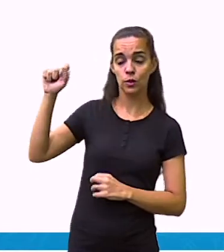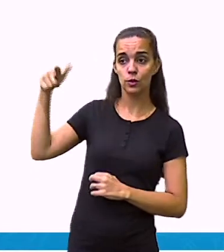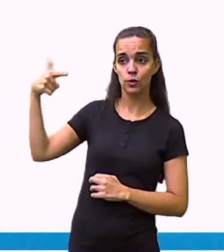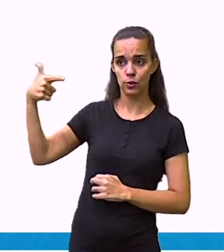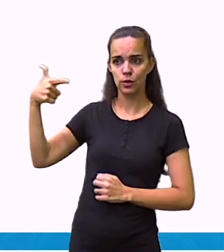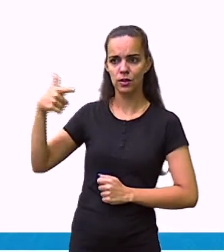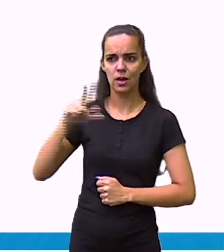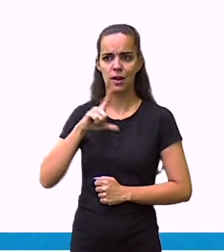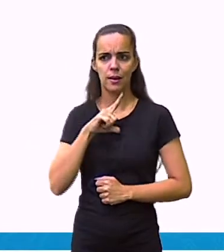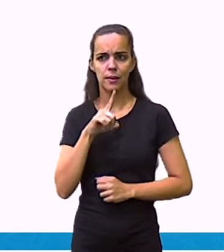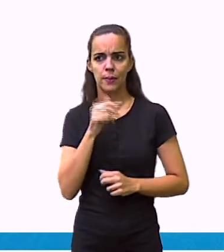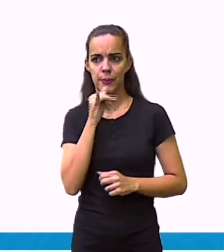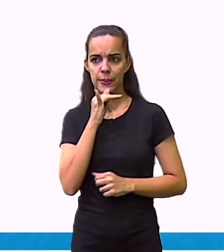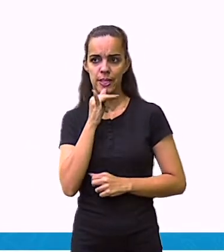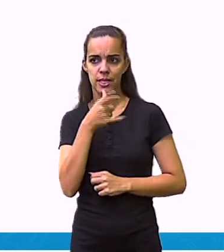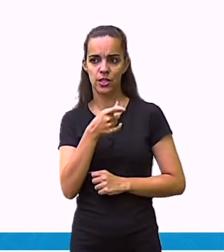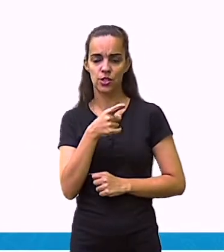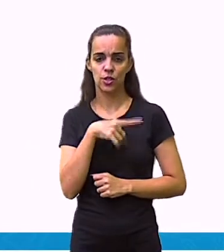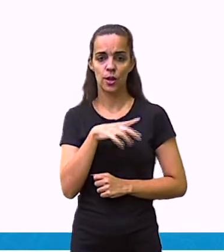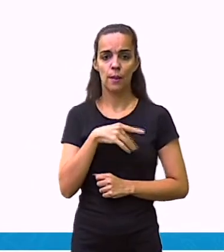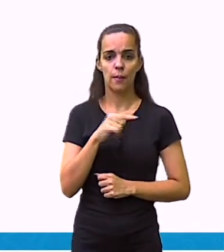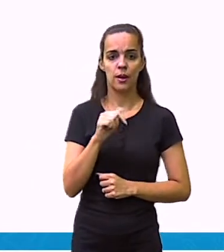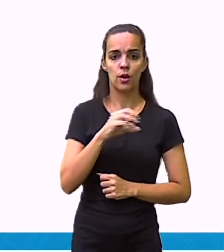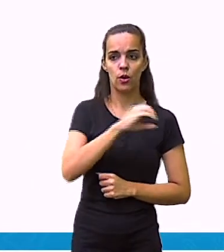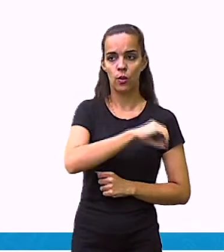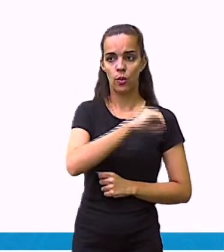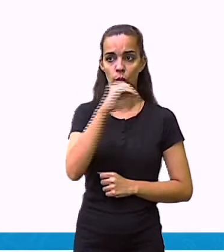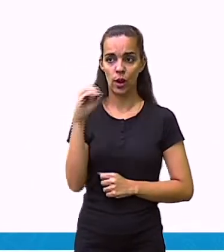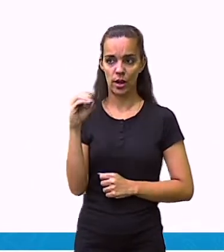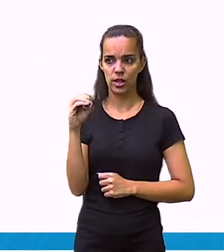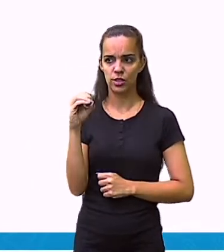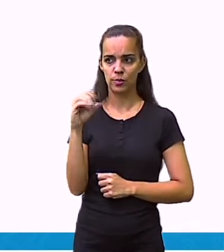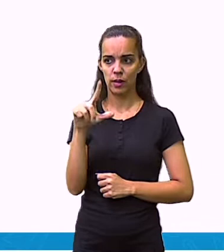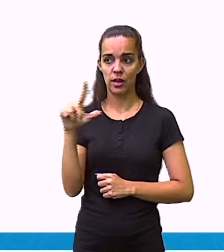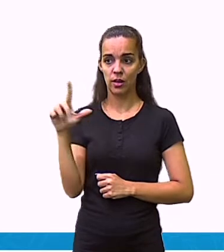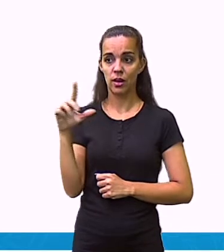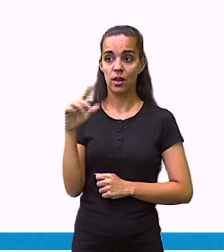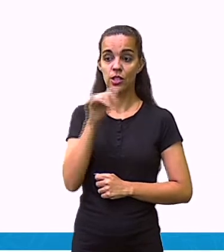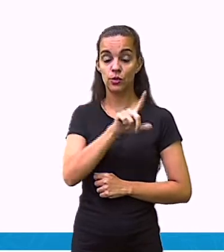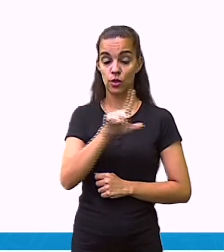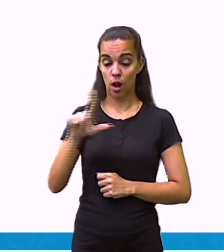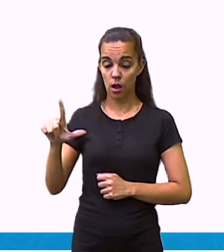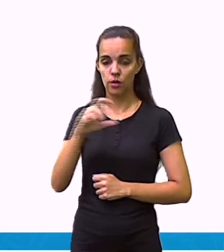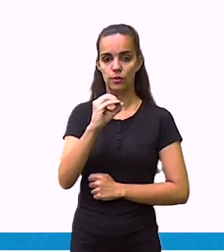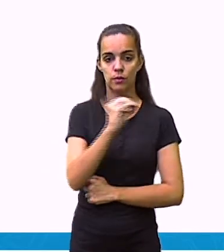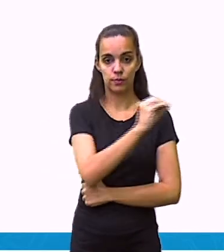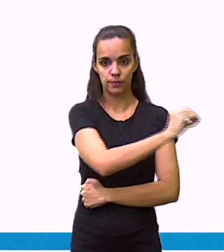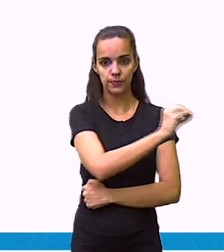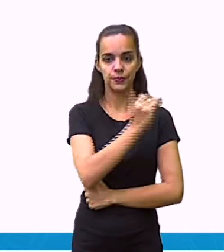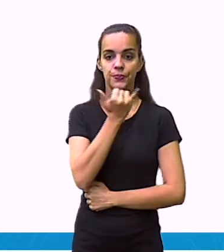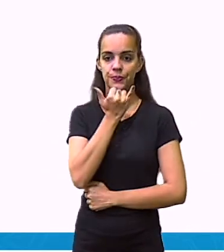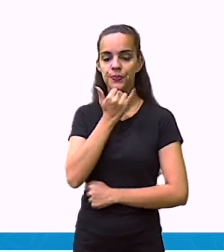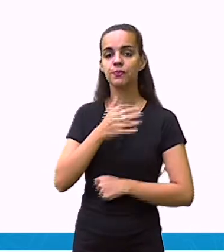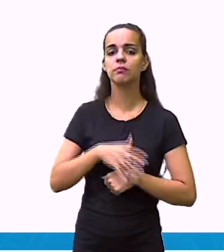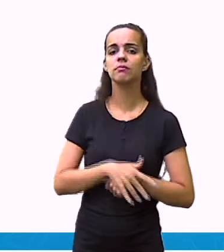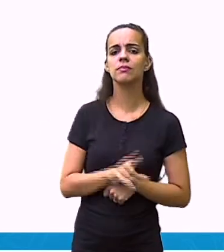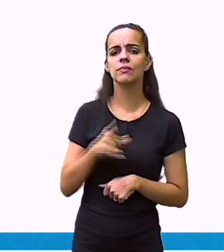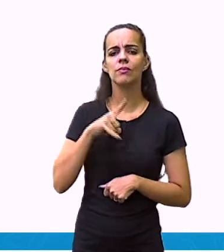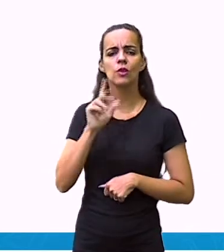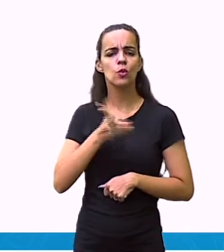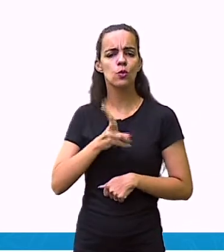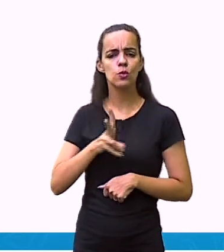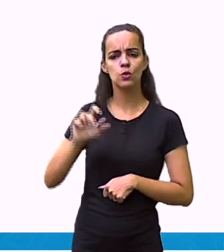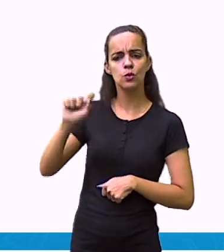imagem, ele será de leste para oeste. Ou seja, o Sol